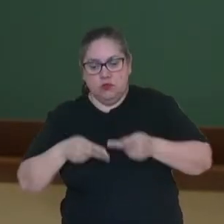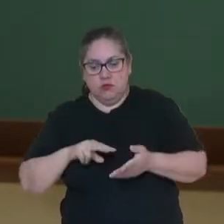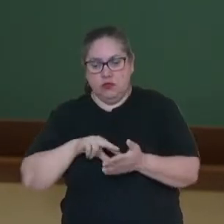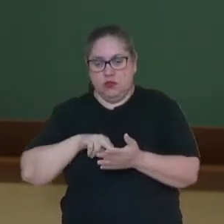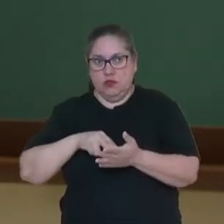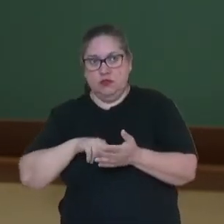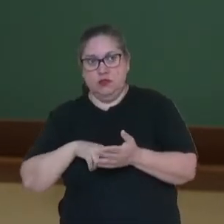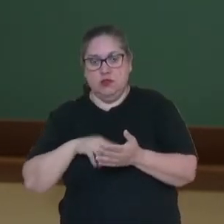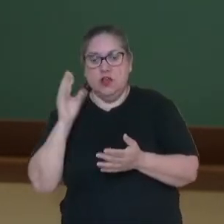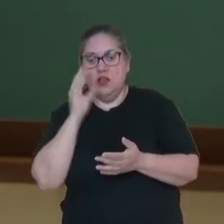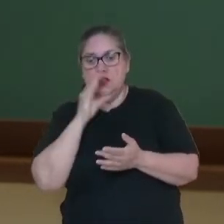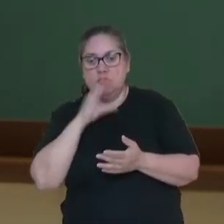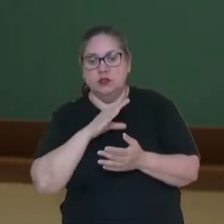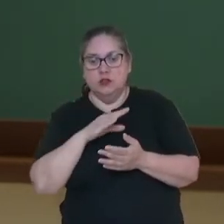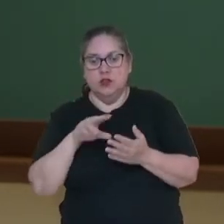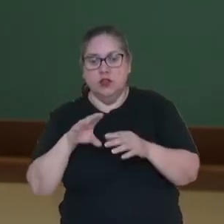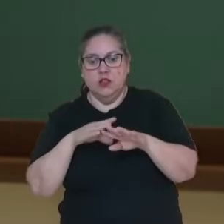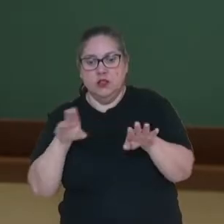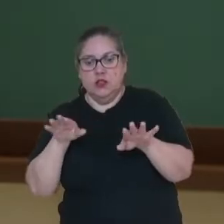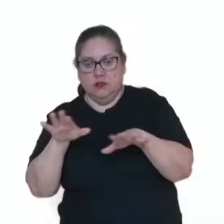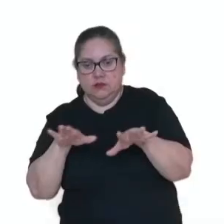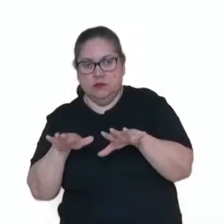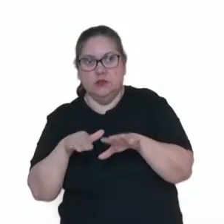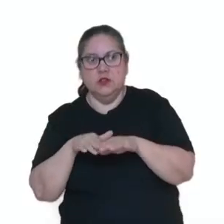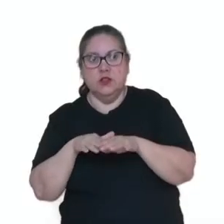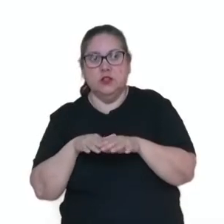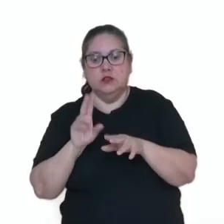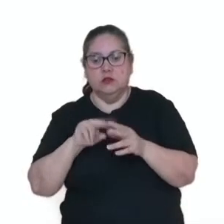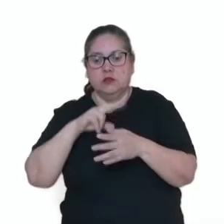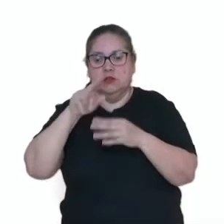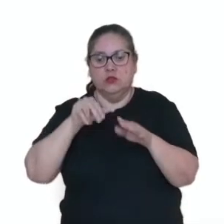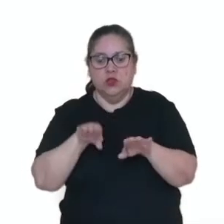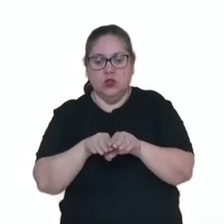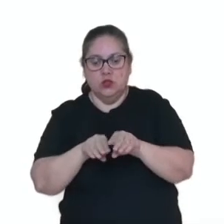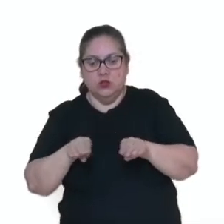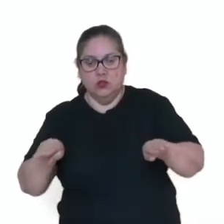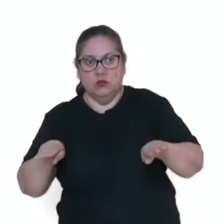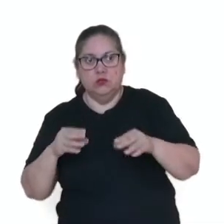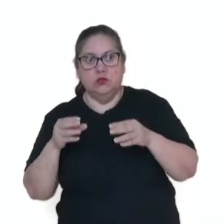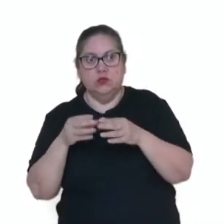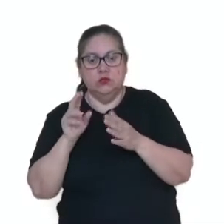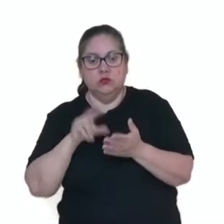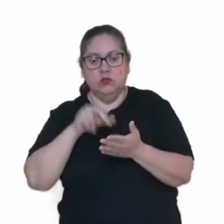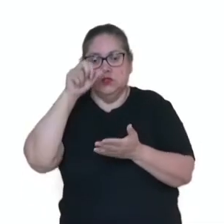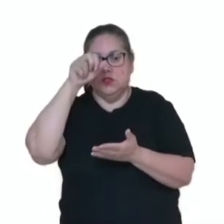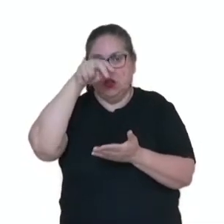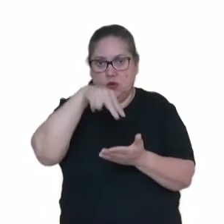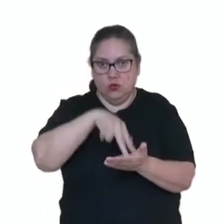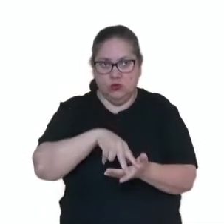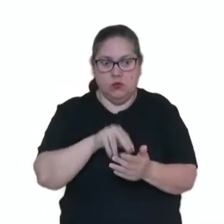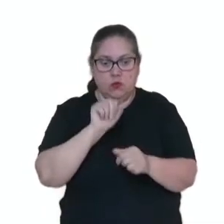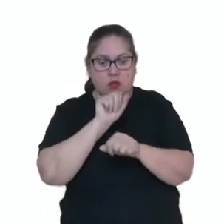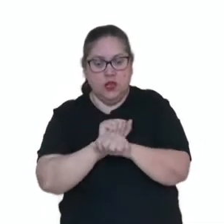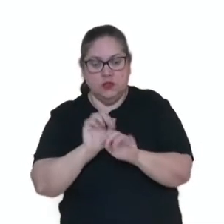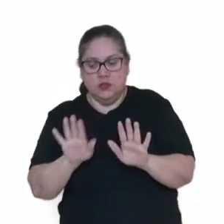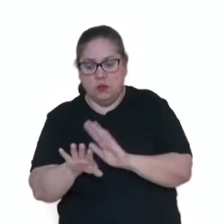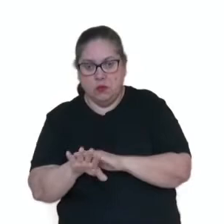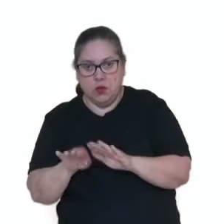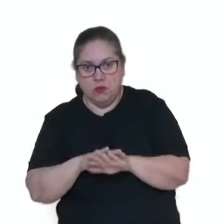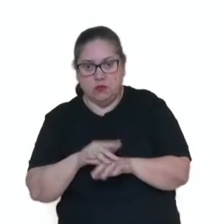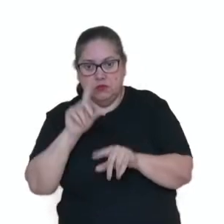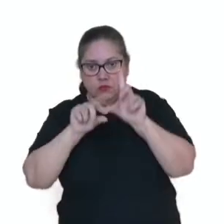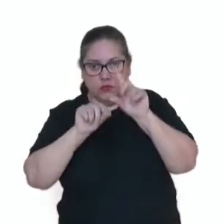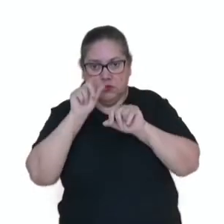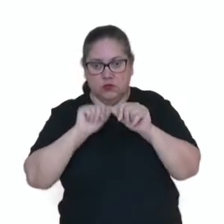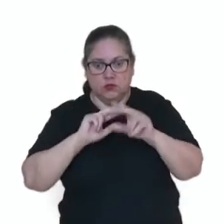equilíbrio, agilidade e coordenação motora. As acrobacias de solo ainda englobam saltos, paradas de mão,